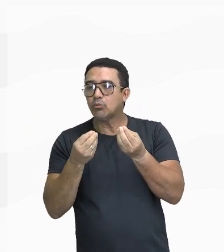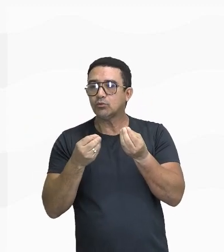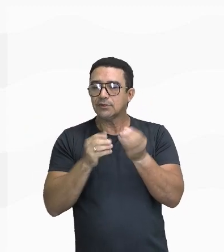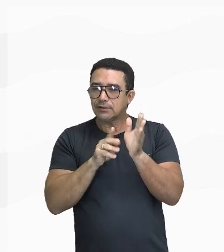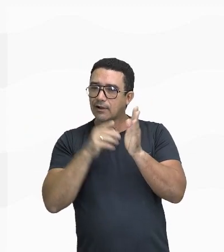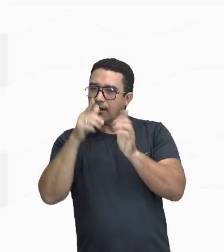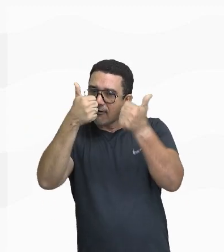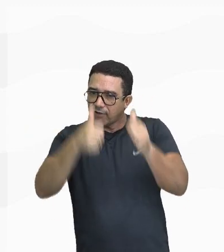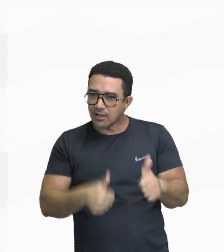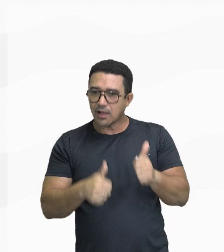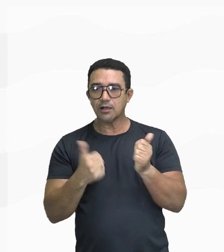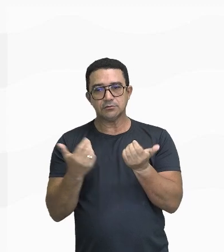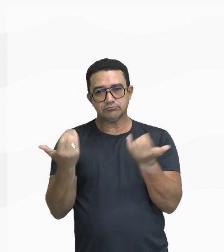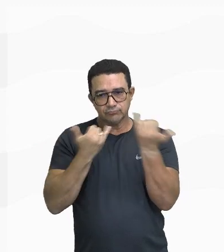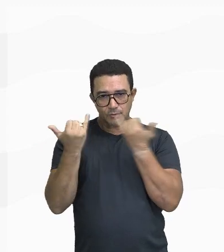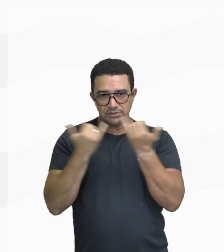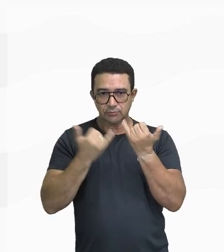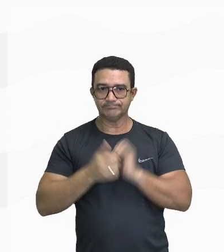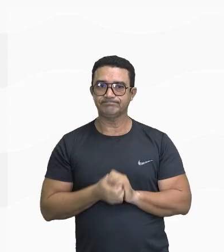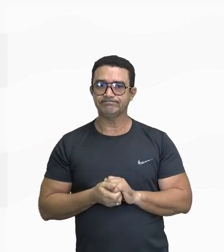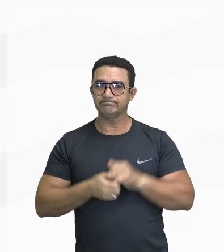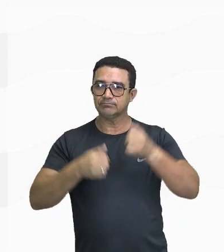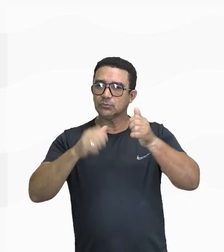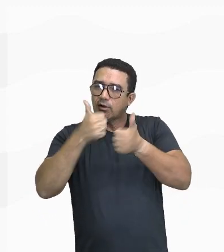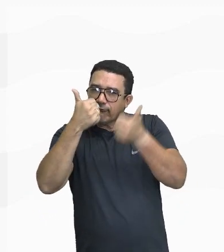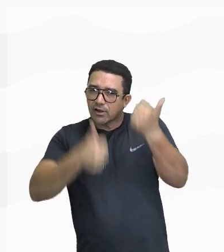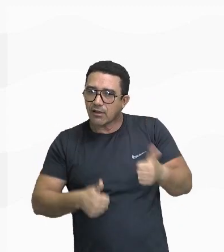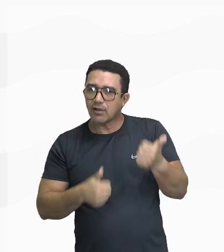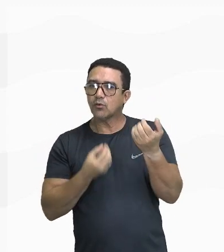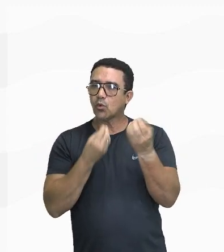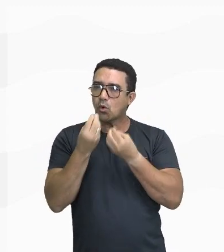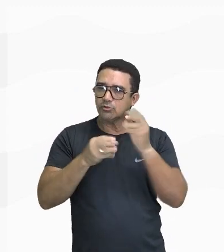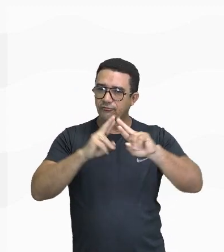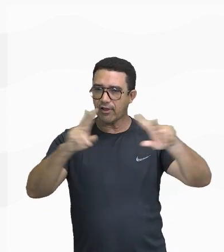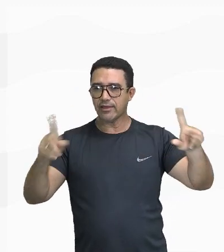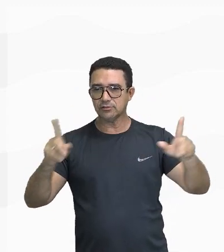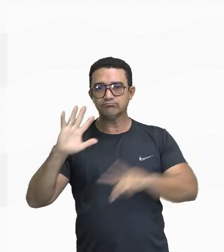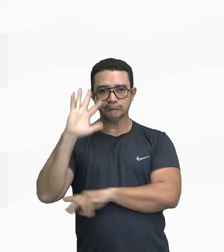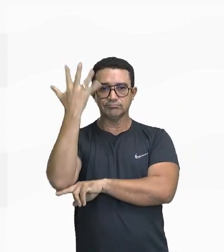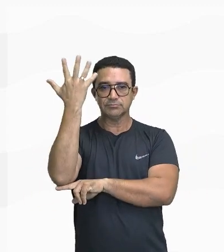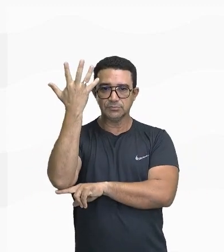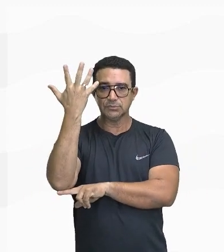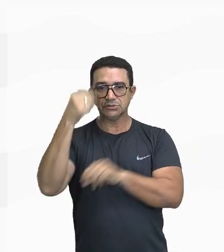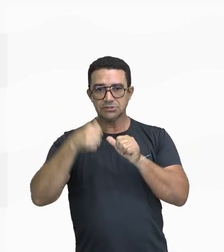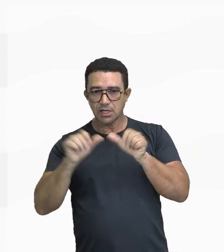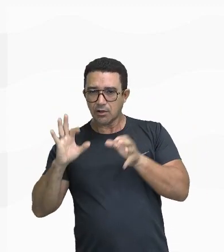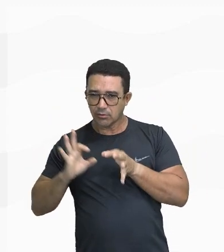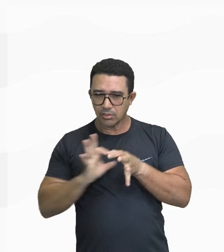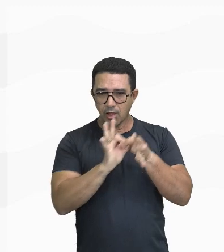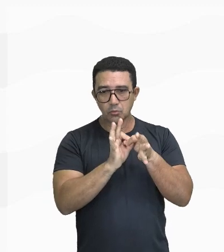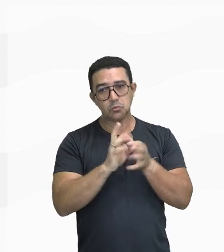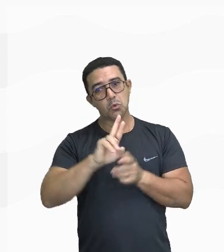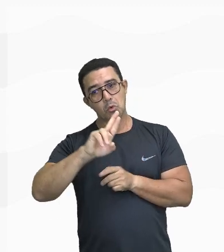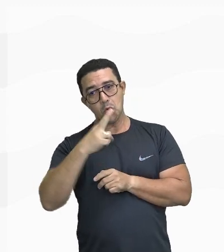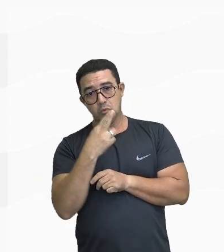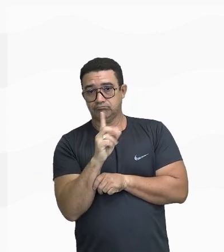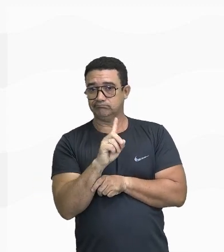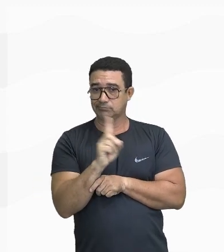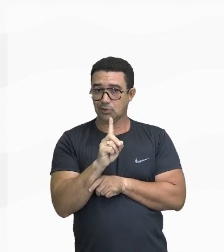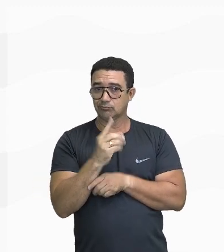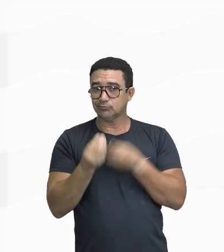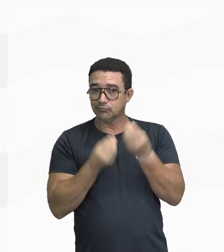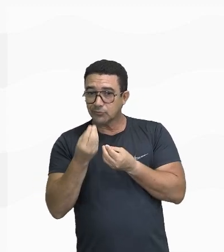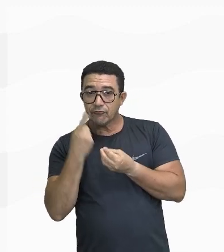dados. Detalhamento: avaliar a probabilidade de diferentes eventos estarem ou não associados, considerando